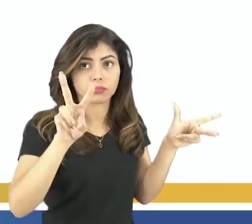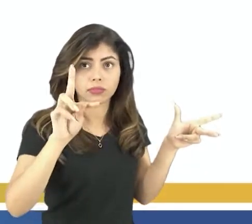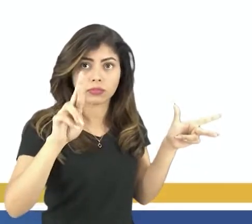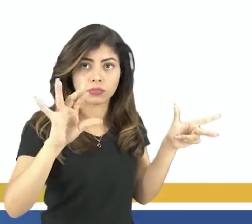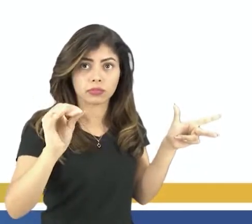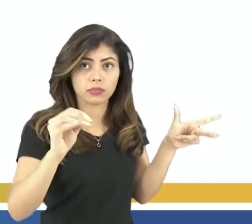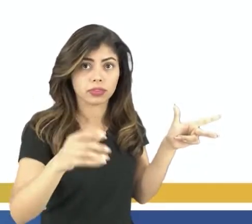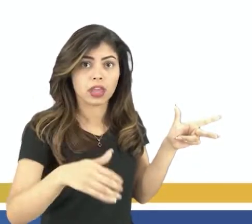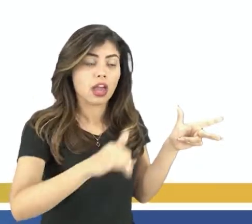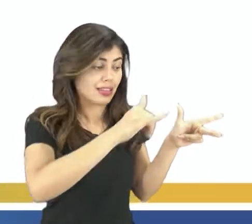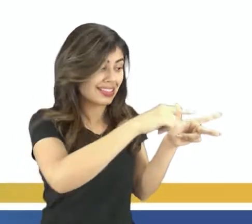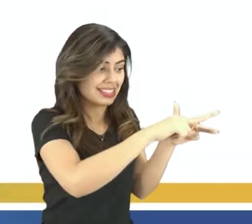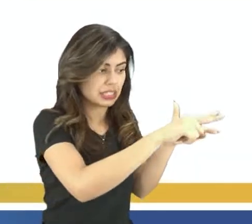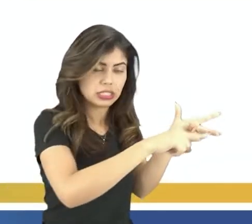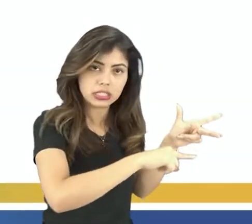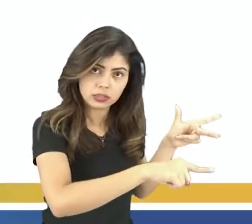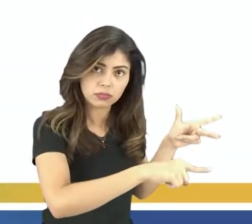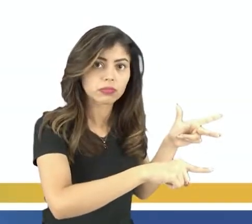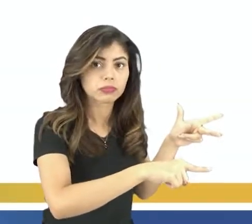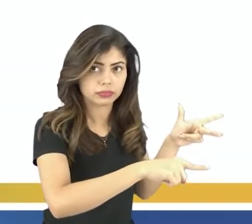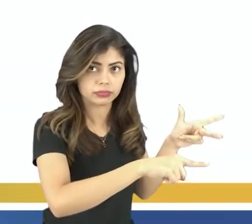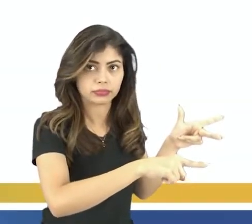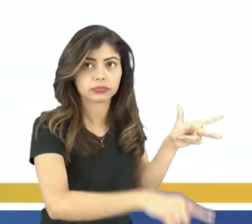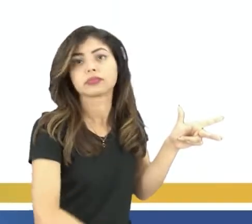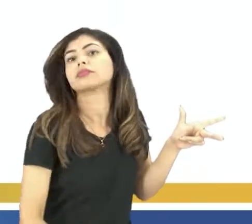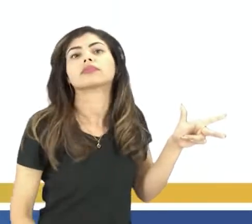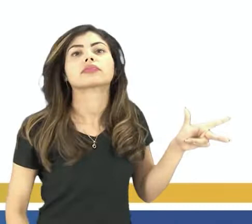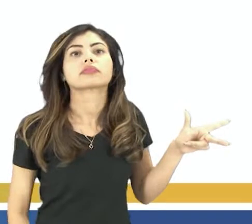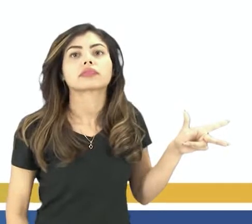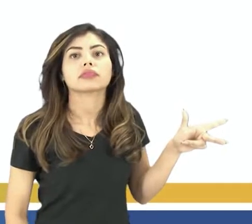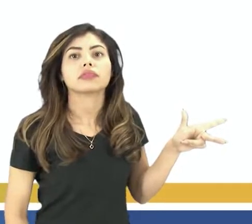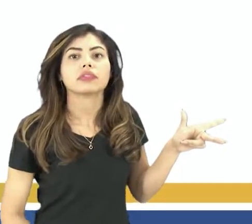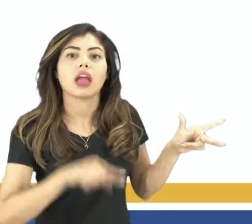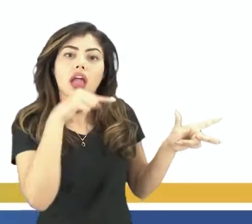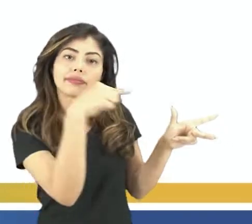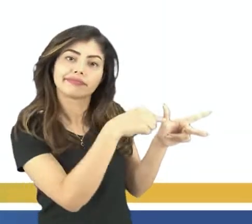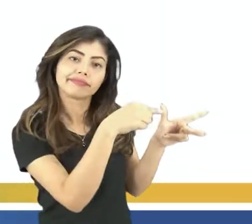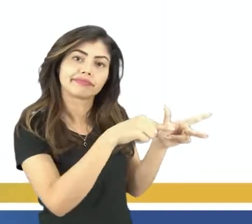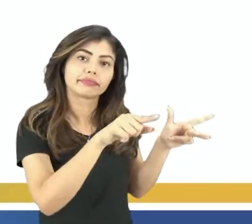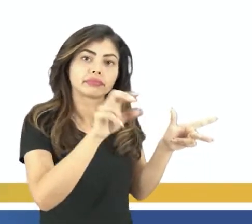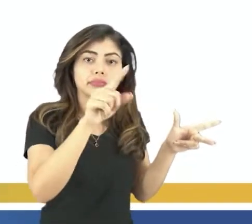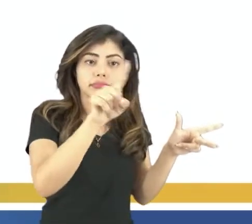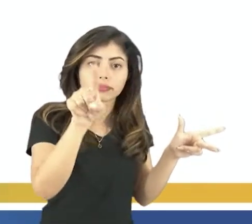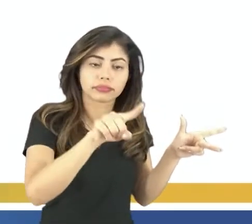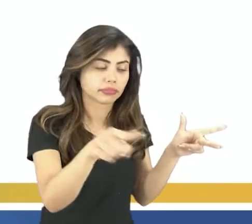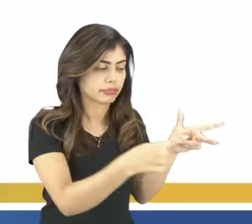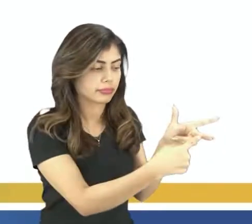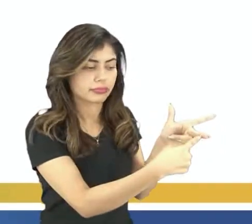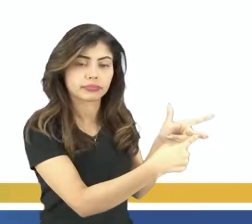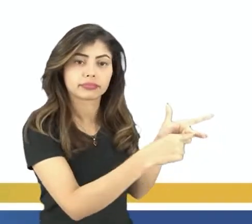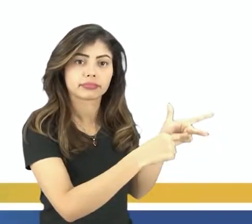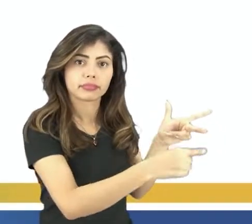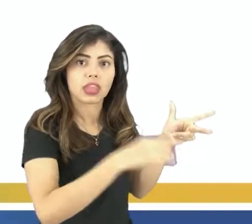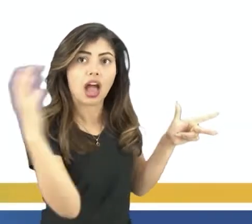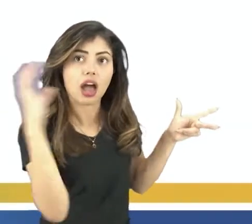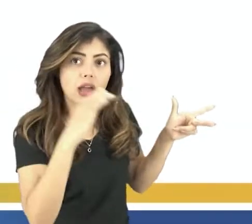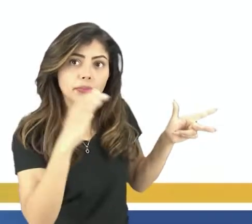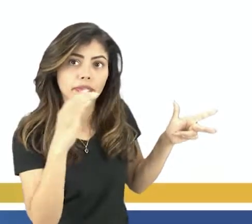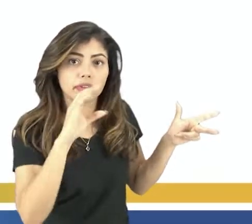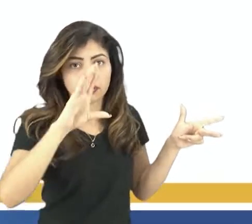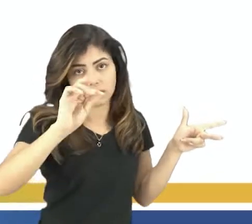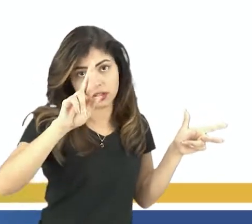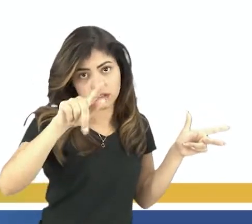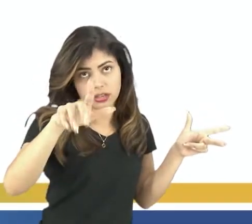ele é o eixo Z do nosso gráfico. Então, esse eixo Z, ele representa a direção da velocidade da